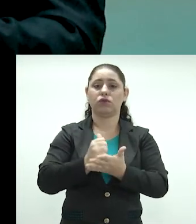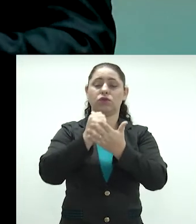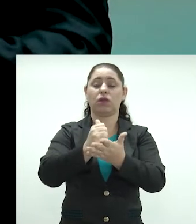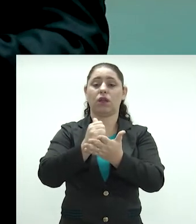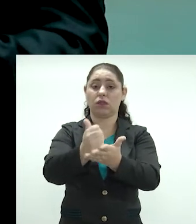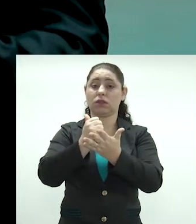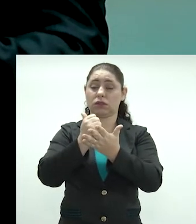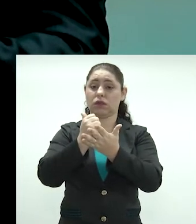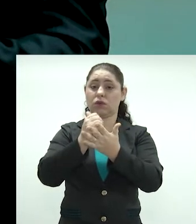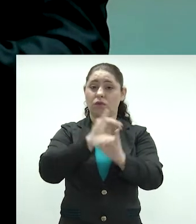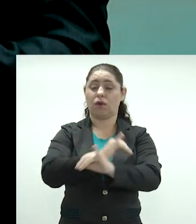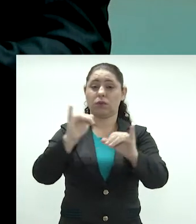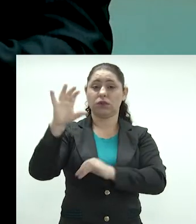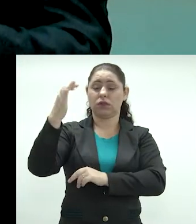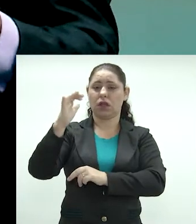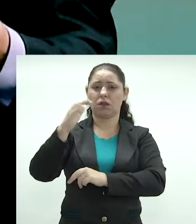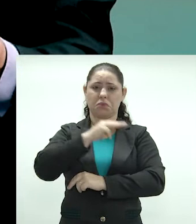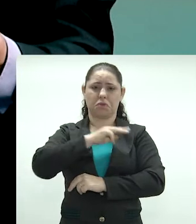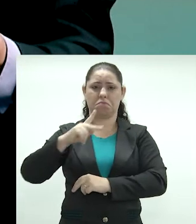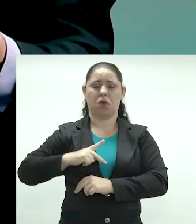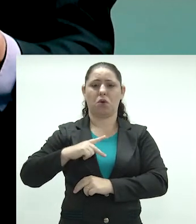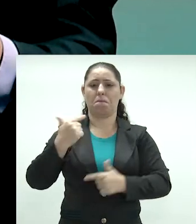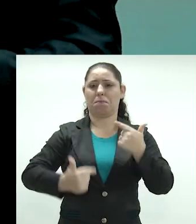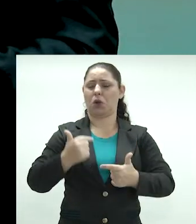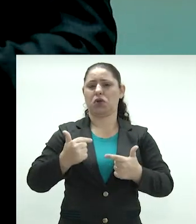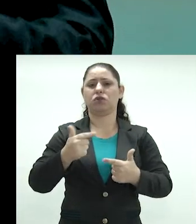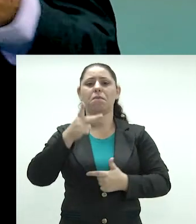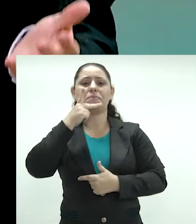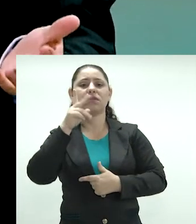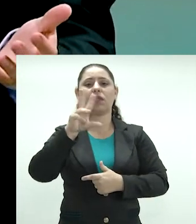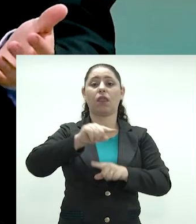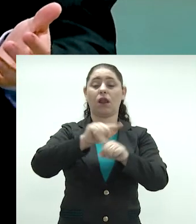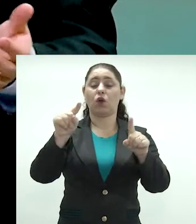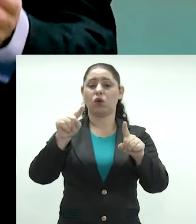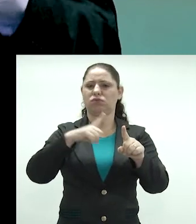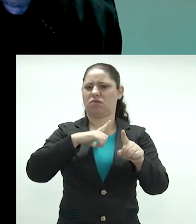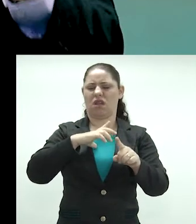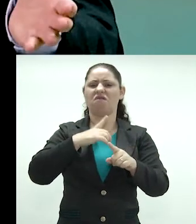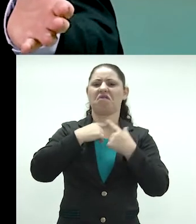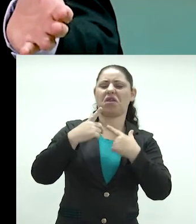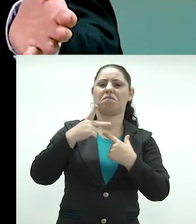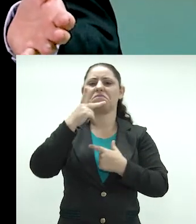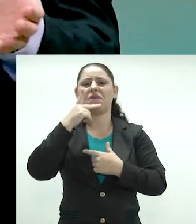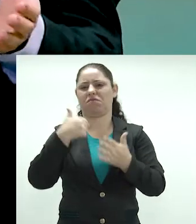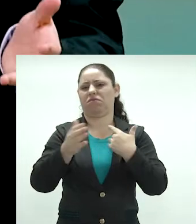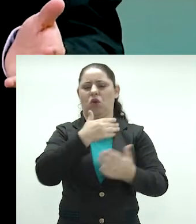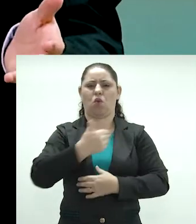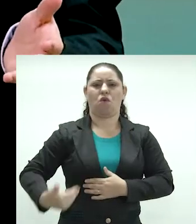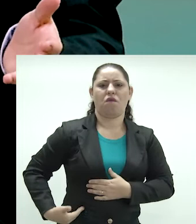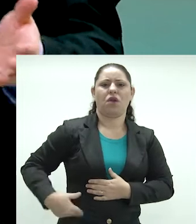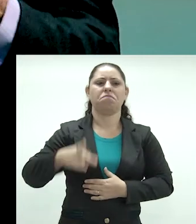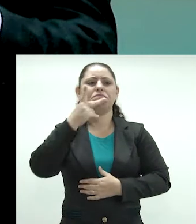técnico-científica. Até porque o Ministério Público não é uma instituição político-partidária. Nós não temos interesse político-partidário. Não importa se o governador seja desse ou